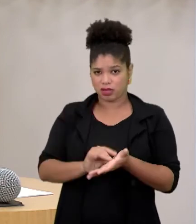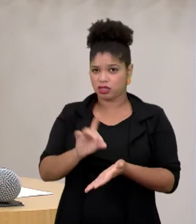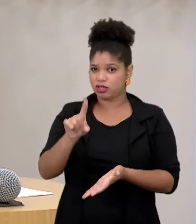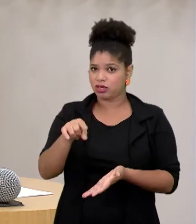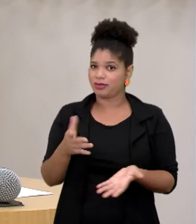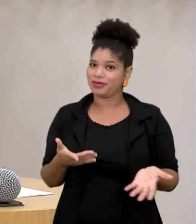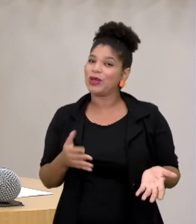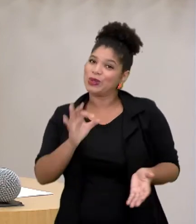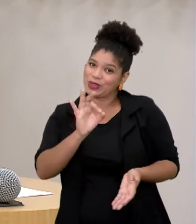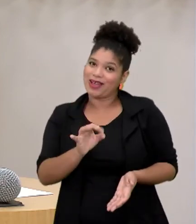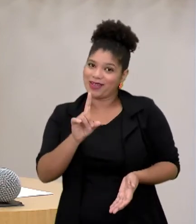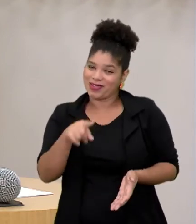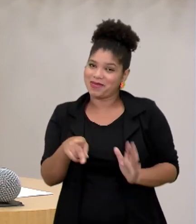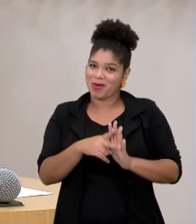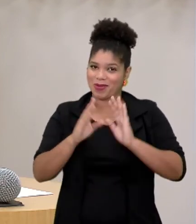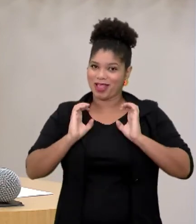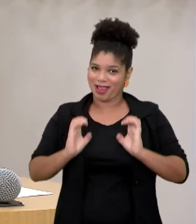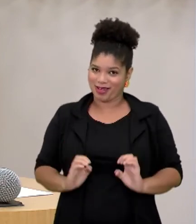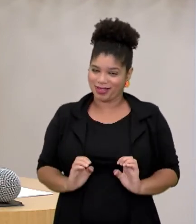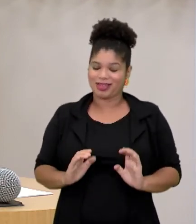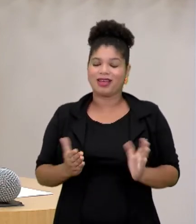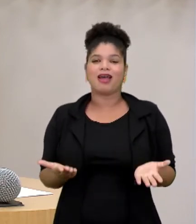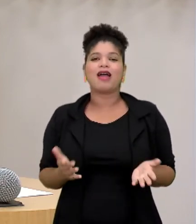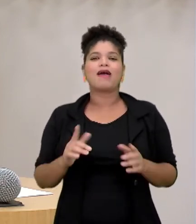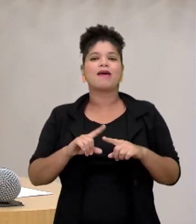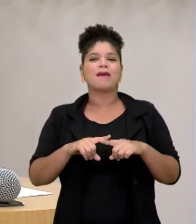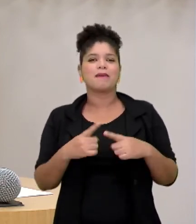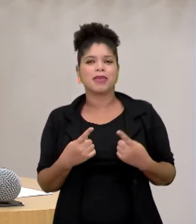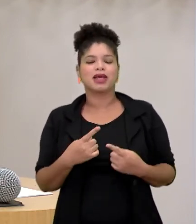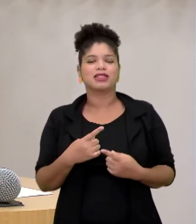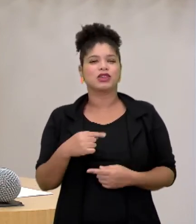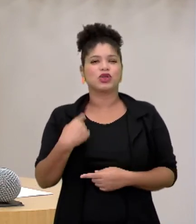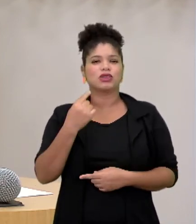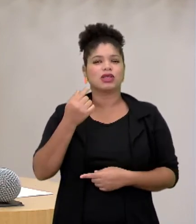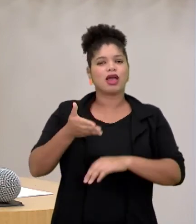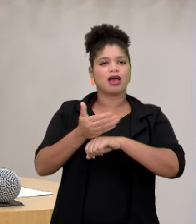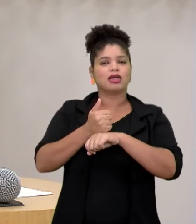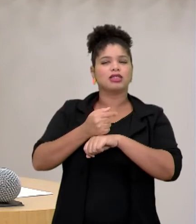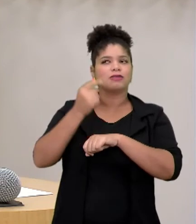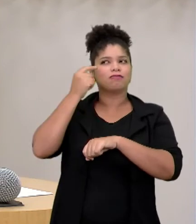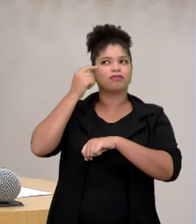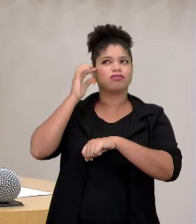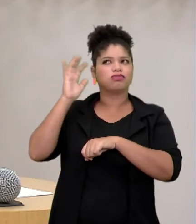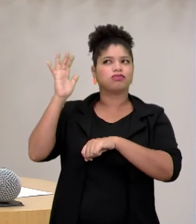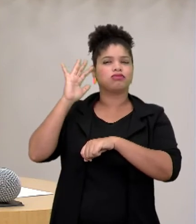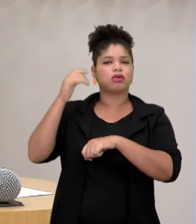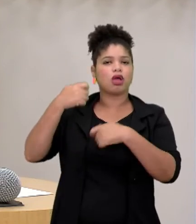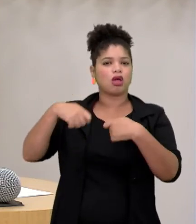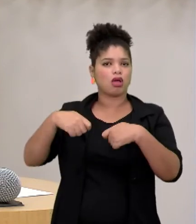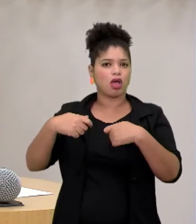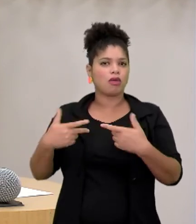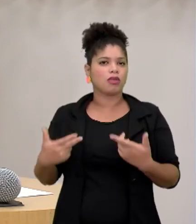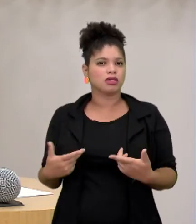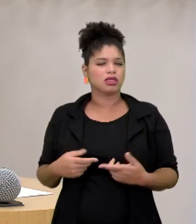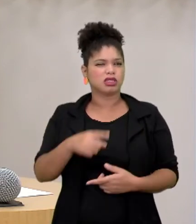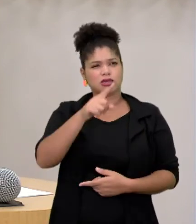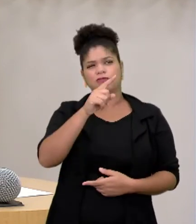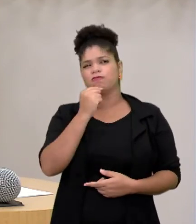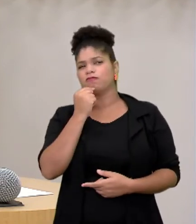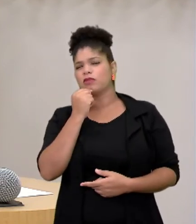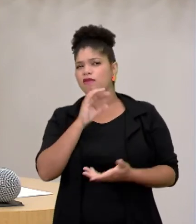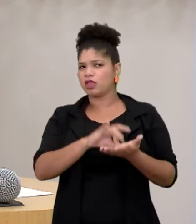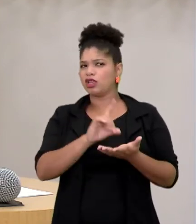Deveria ser eticamente, mas eh será que a gente não para para pensar? Vamos começar a parar para pensar. Nossa, hum, isso aí não sei